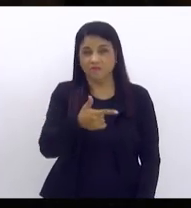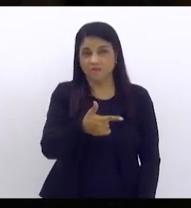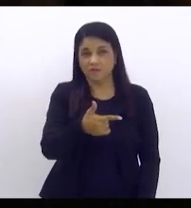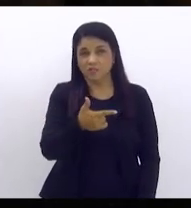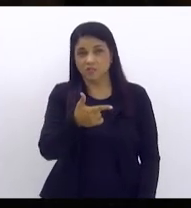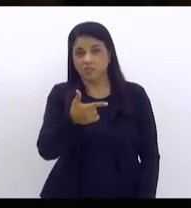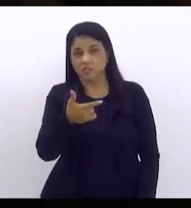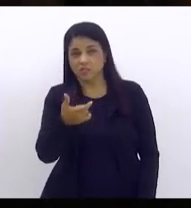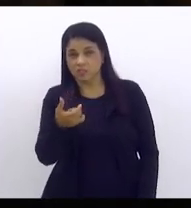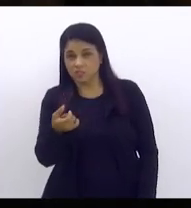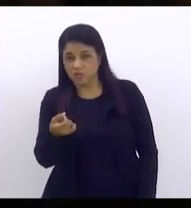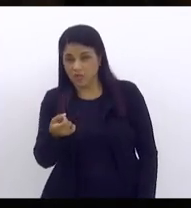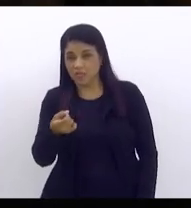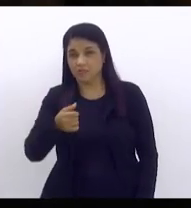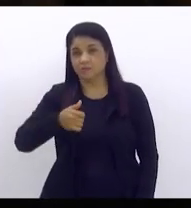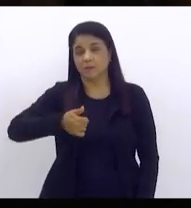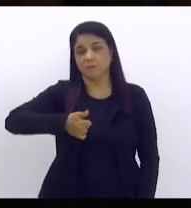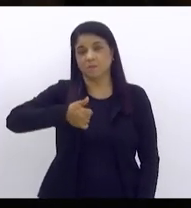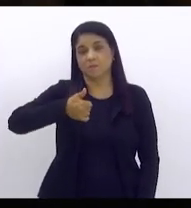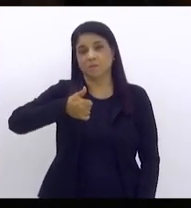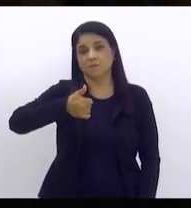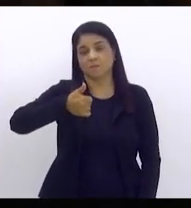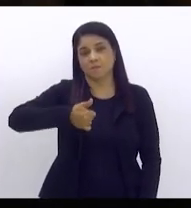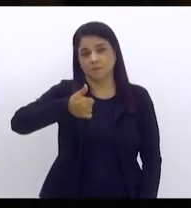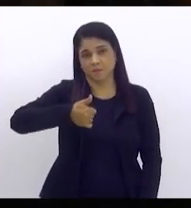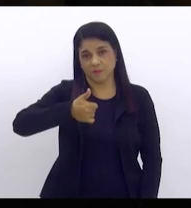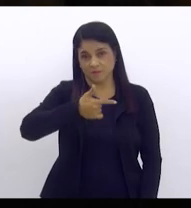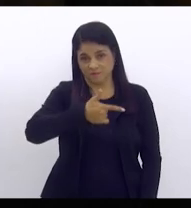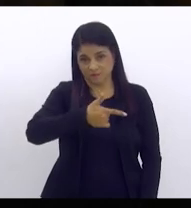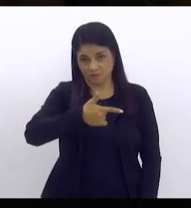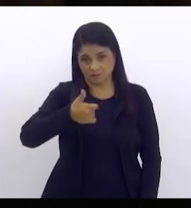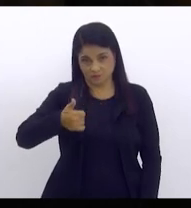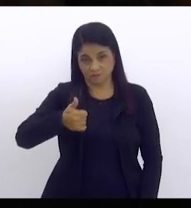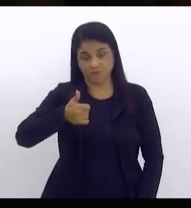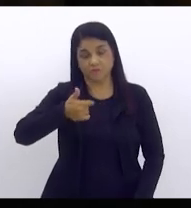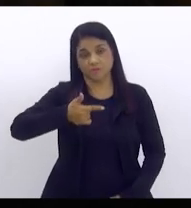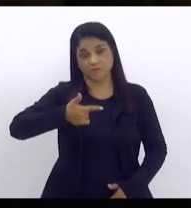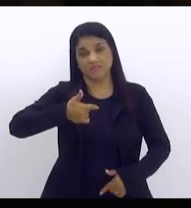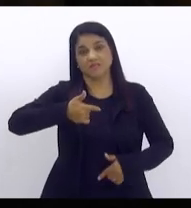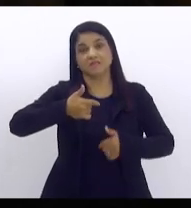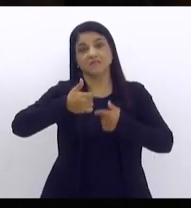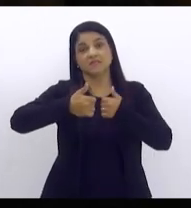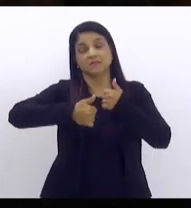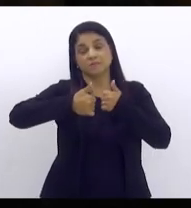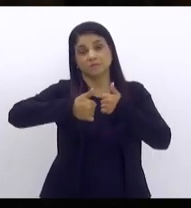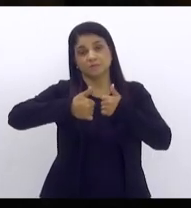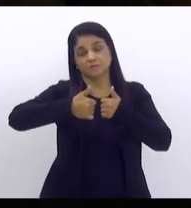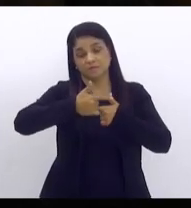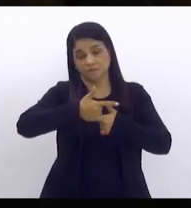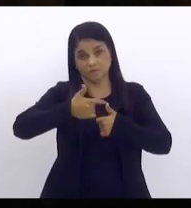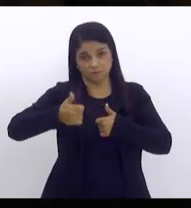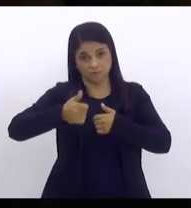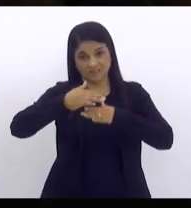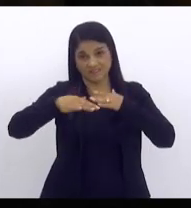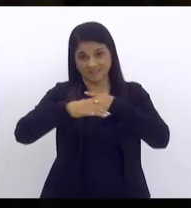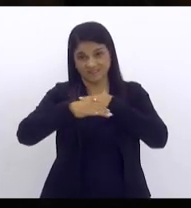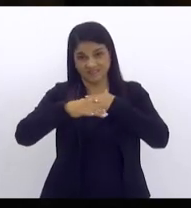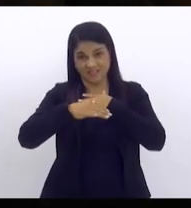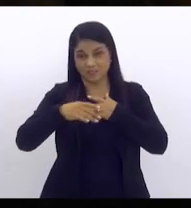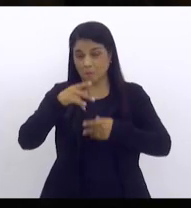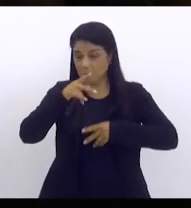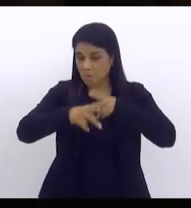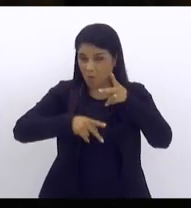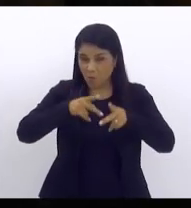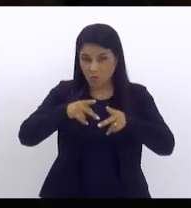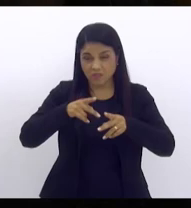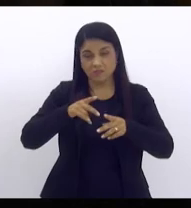a 21ª cidade mais populosa entre as 92 cidades que temos no estado do Rio de Janeiro. Ou seja, a